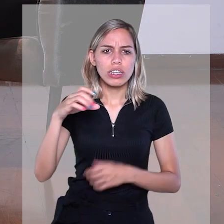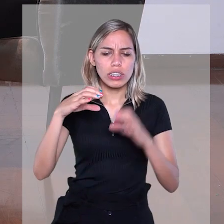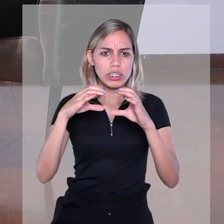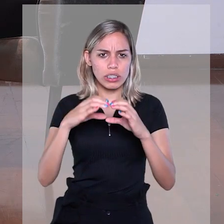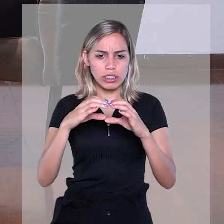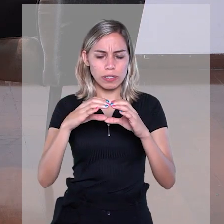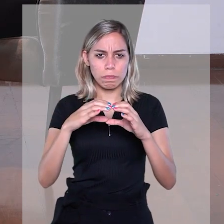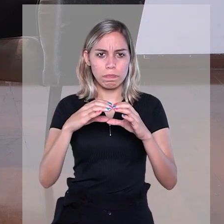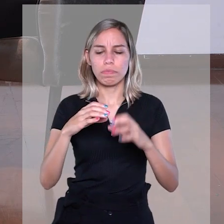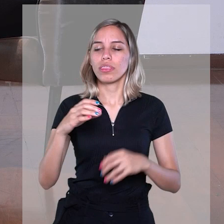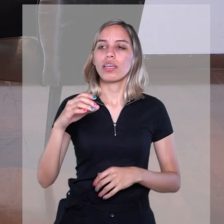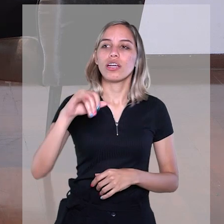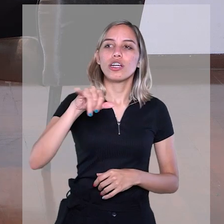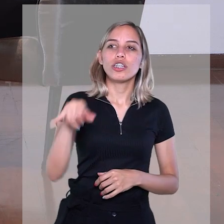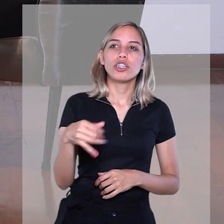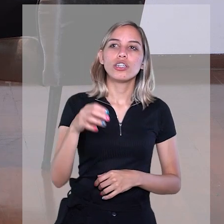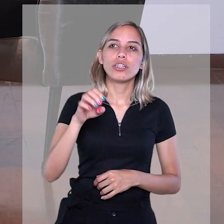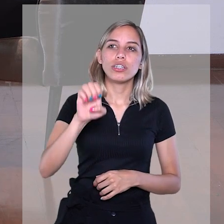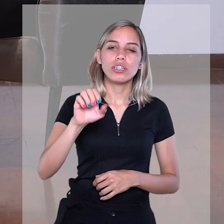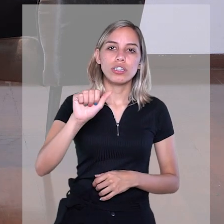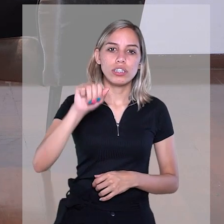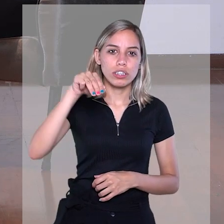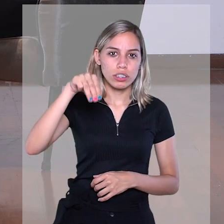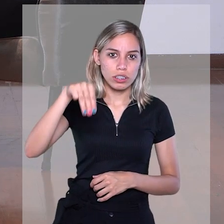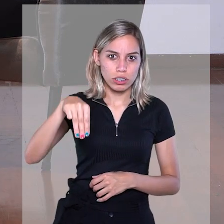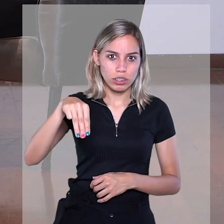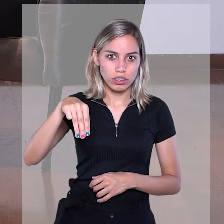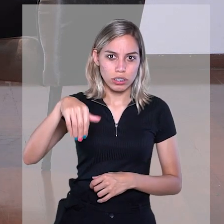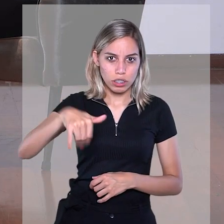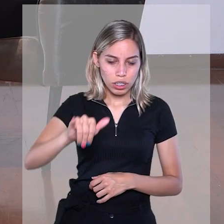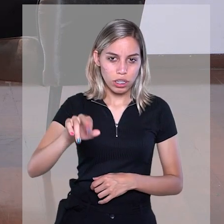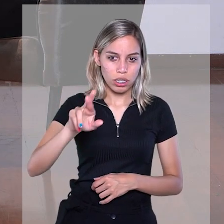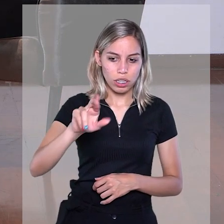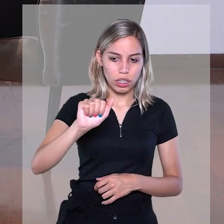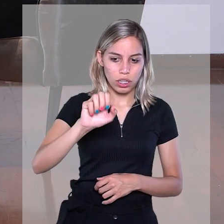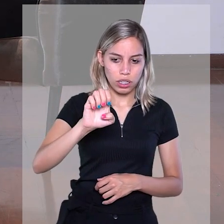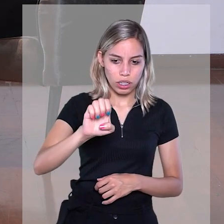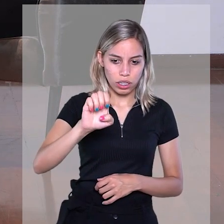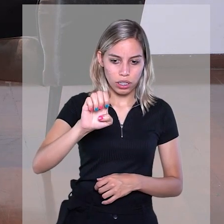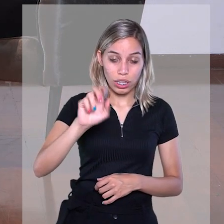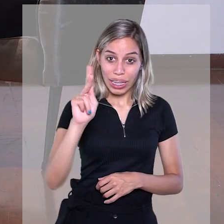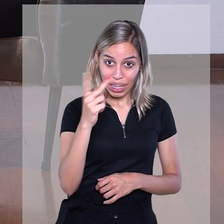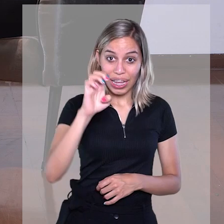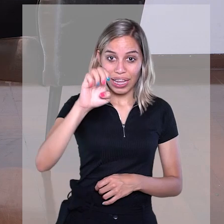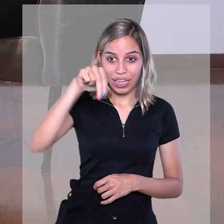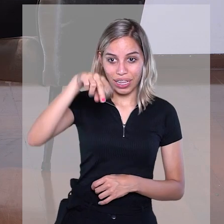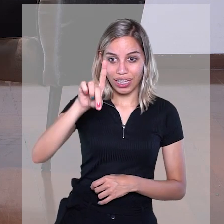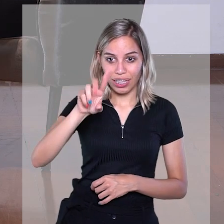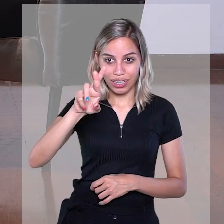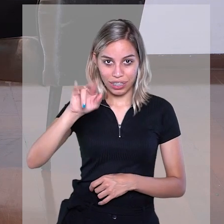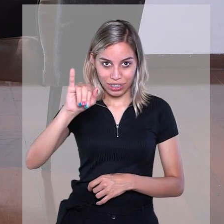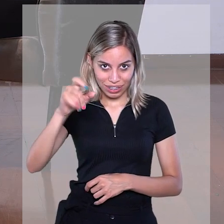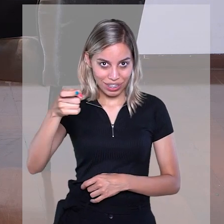vontade de escuta e de criação para coisas que naquele momento eu nem sonhava. Eu fui